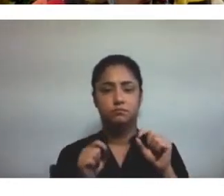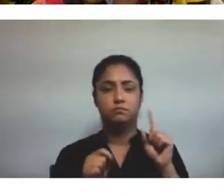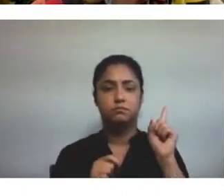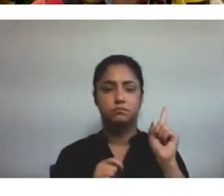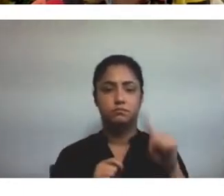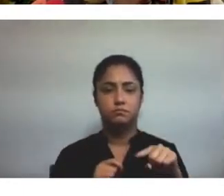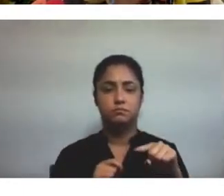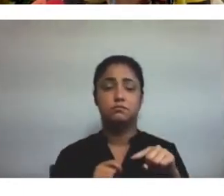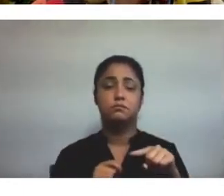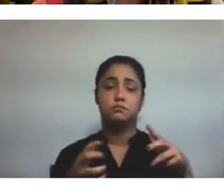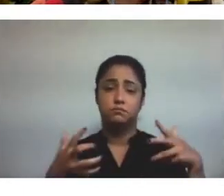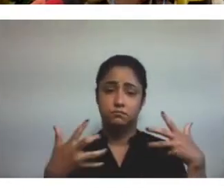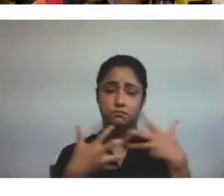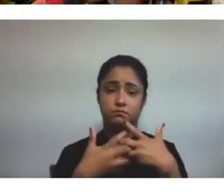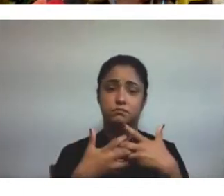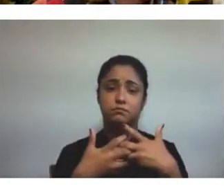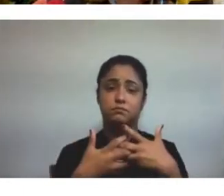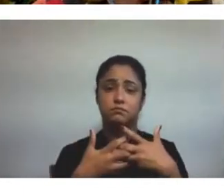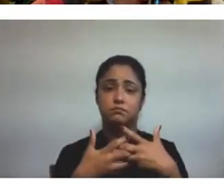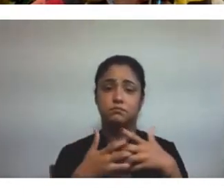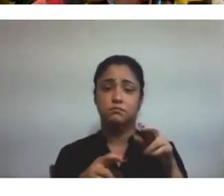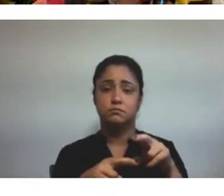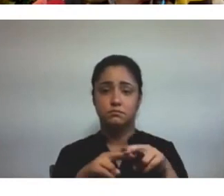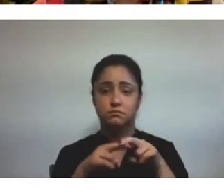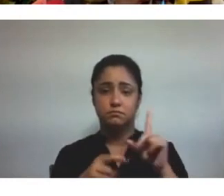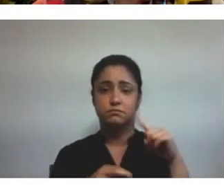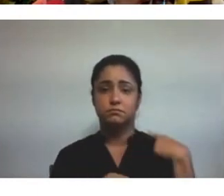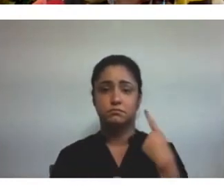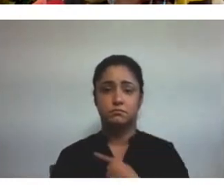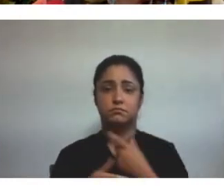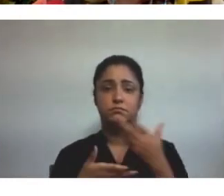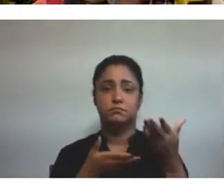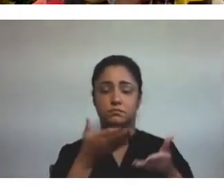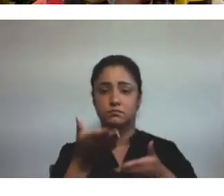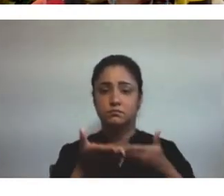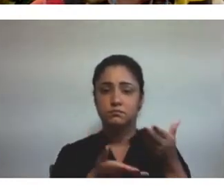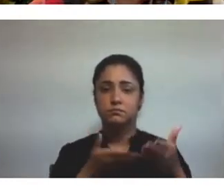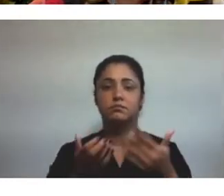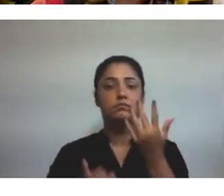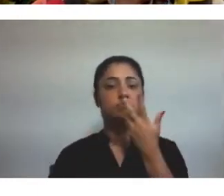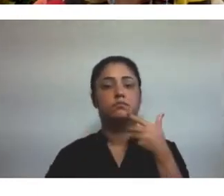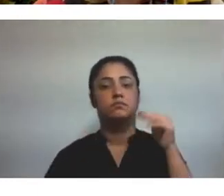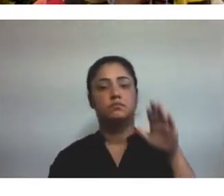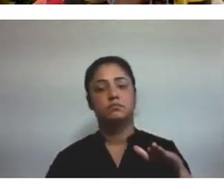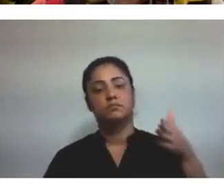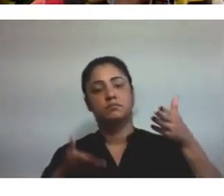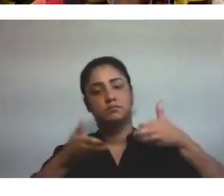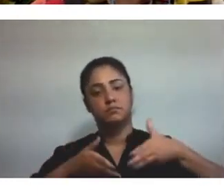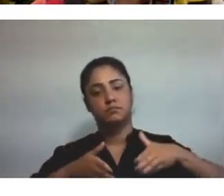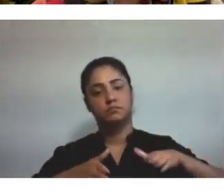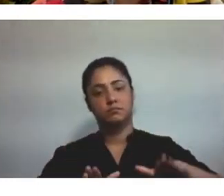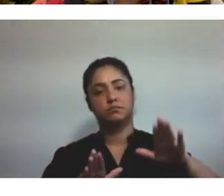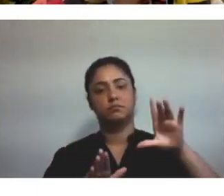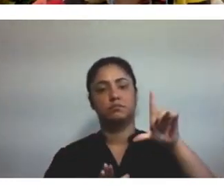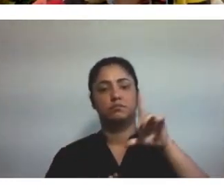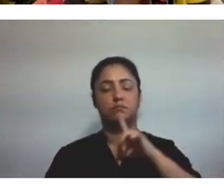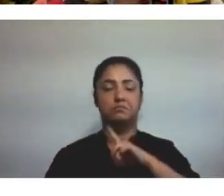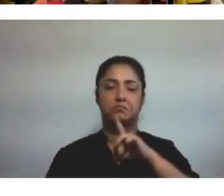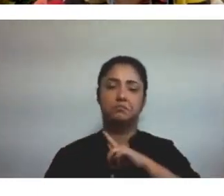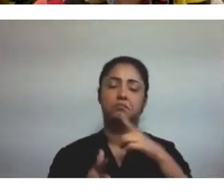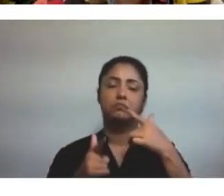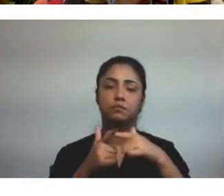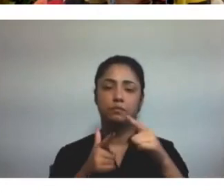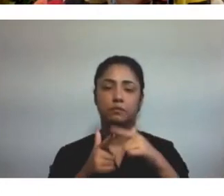alta complexidade, onde nós atendemos crianças que nasceram com alguma questão de